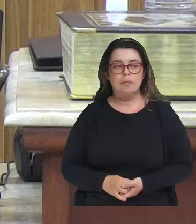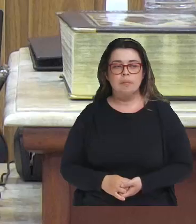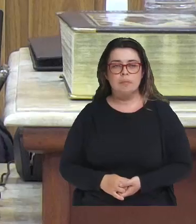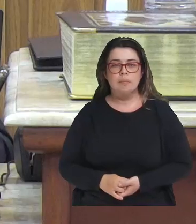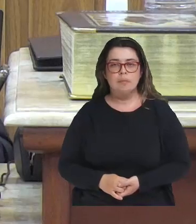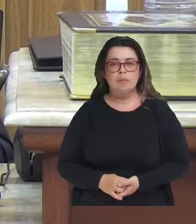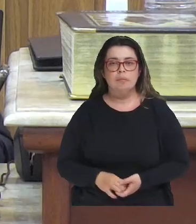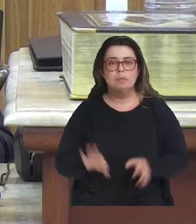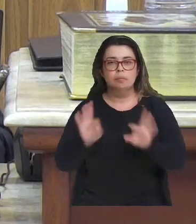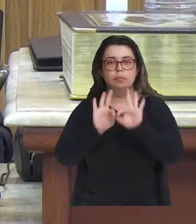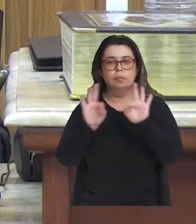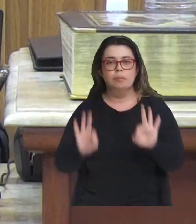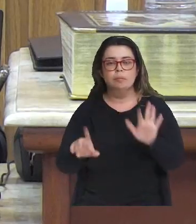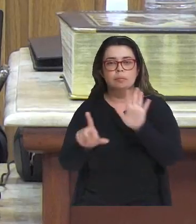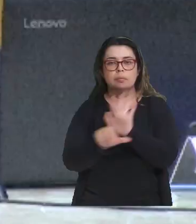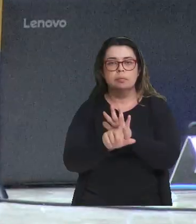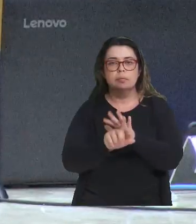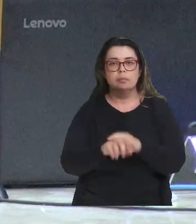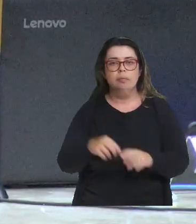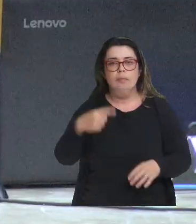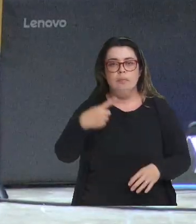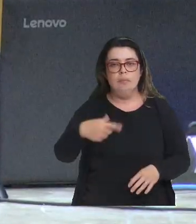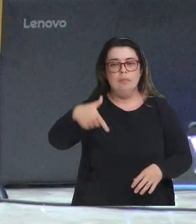O projeto de lei